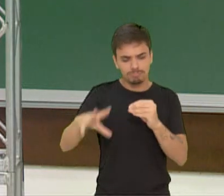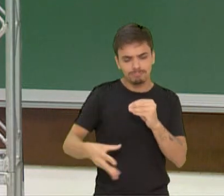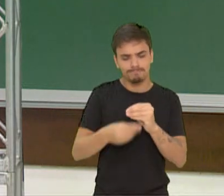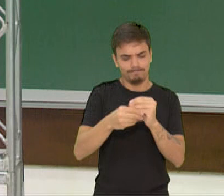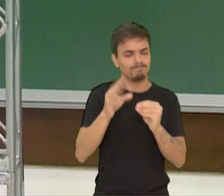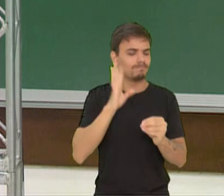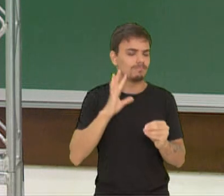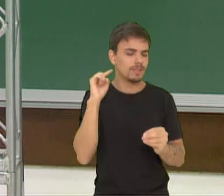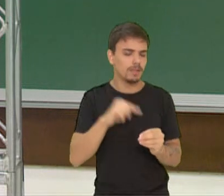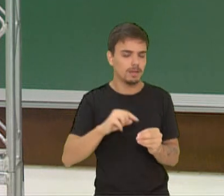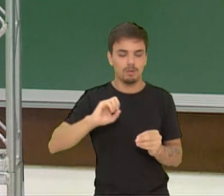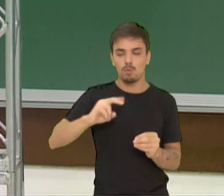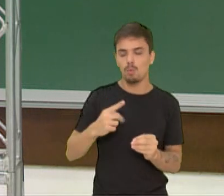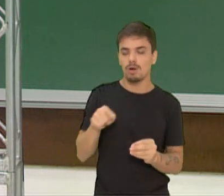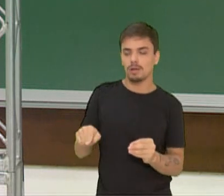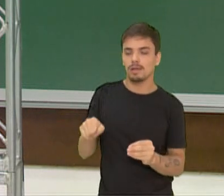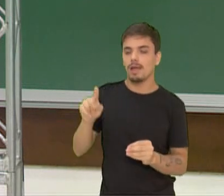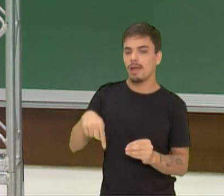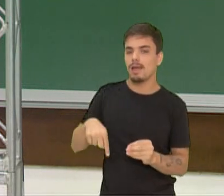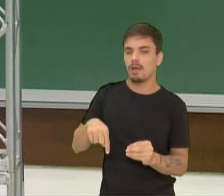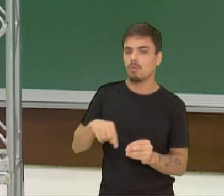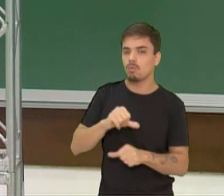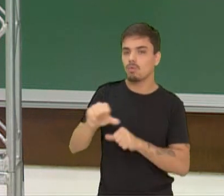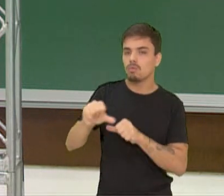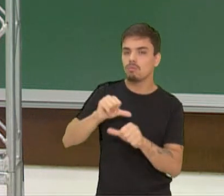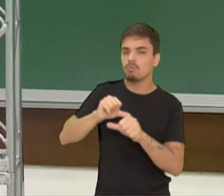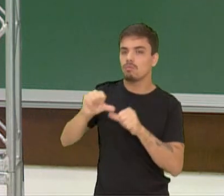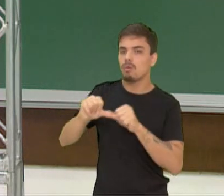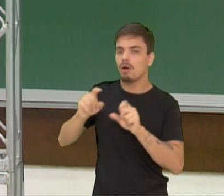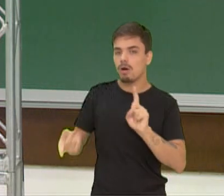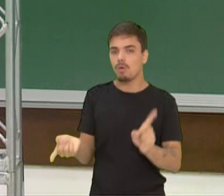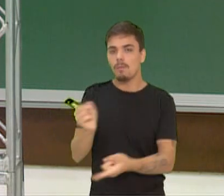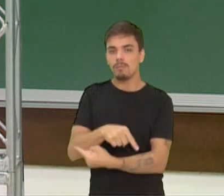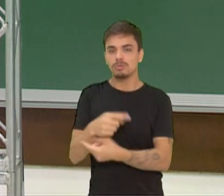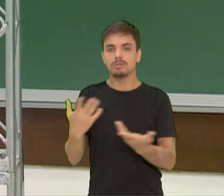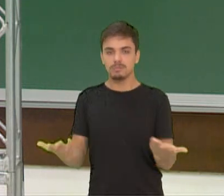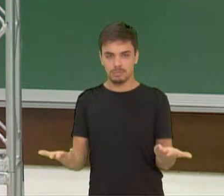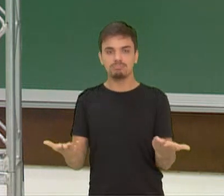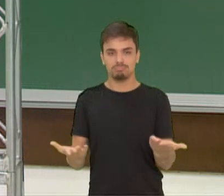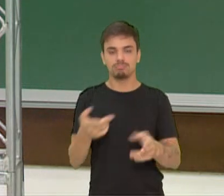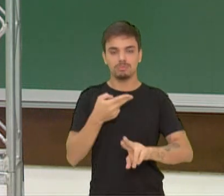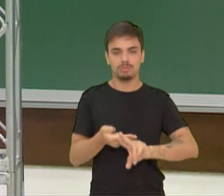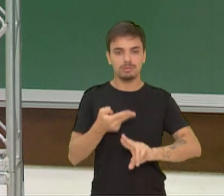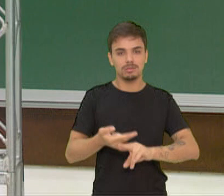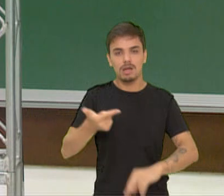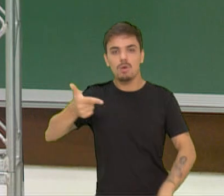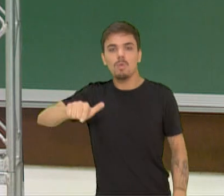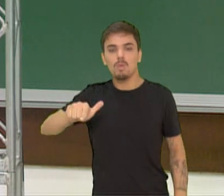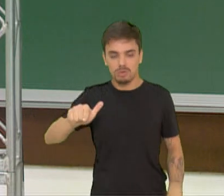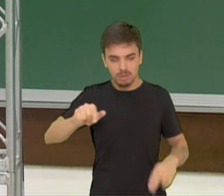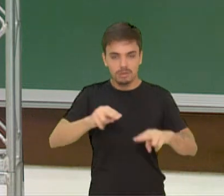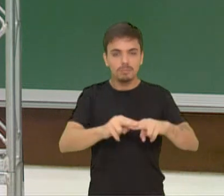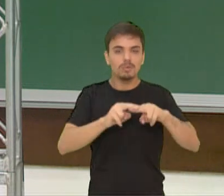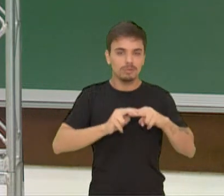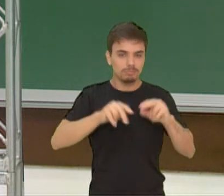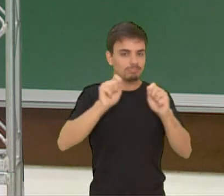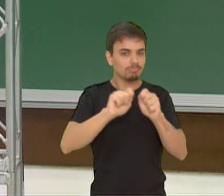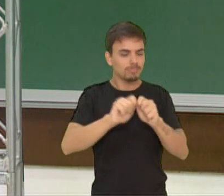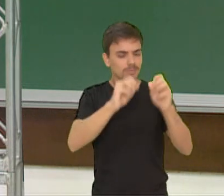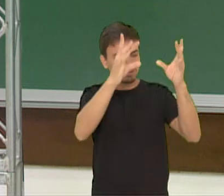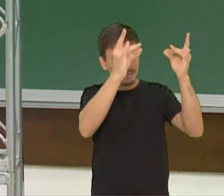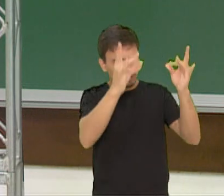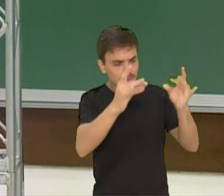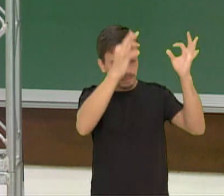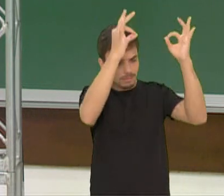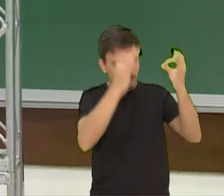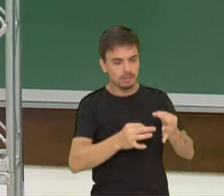ficar legal aqui. Não, aqui é uma ideia de oposição, então vamos utilizar uma outra. Então, para fazer tudo